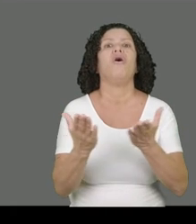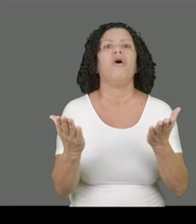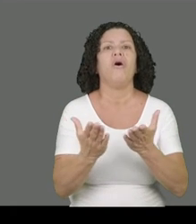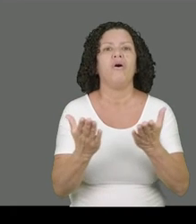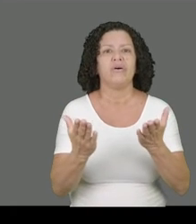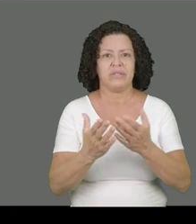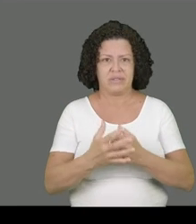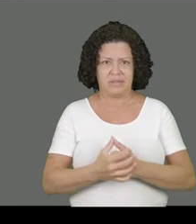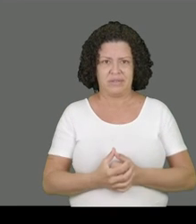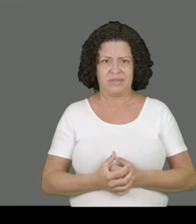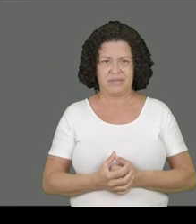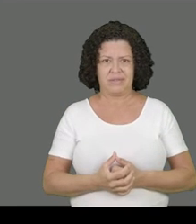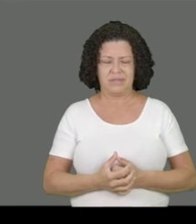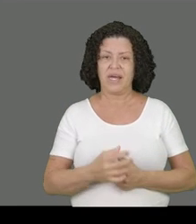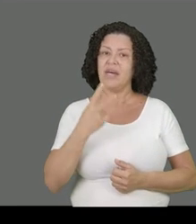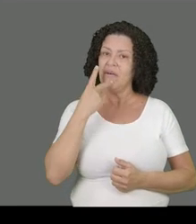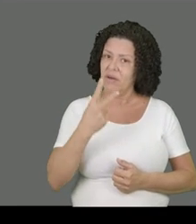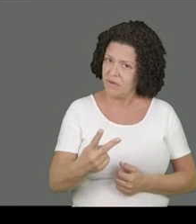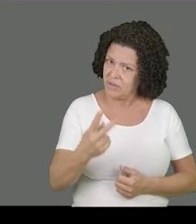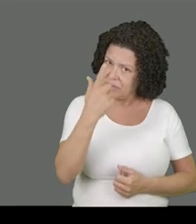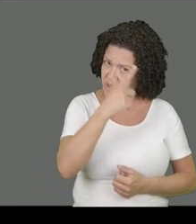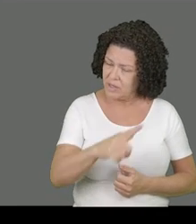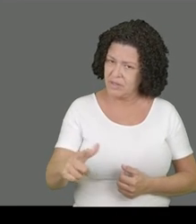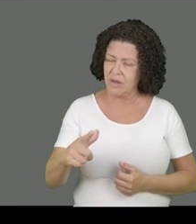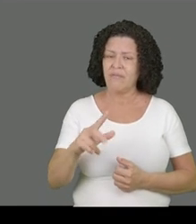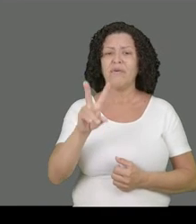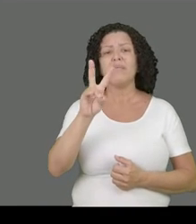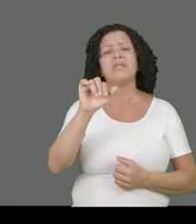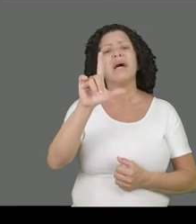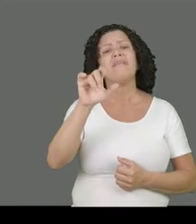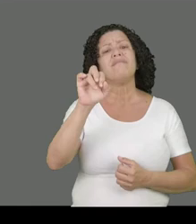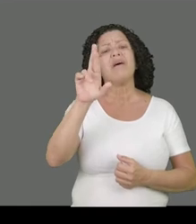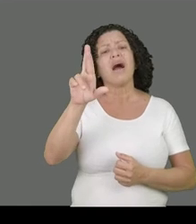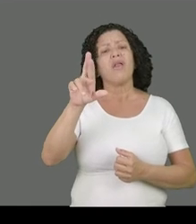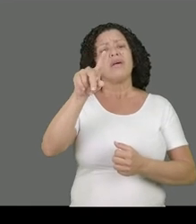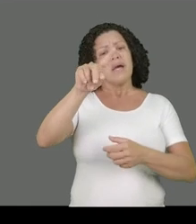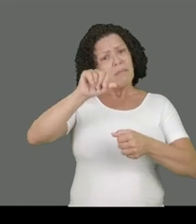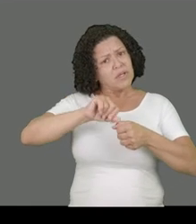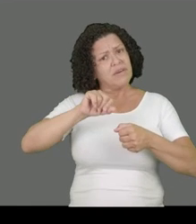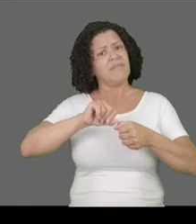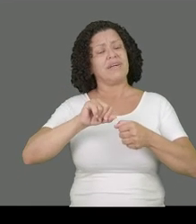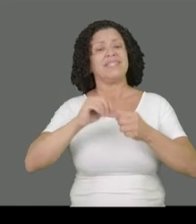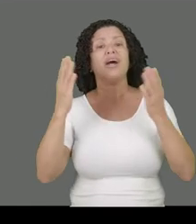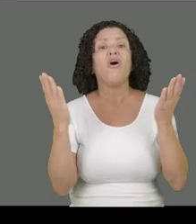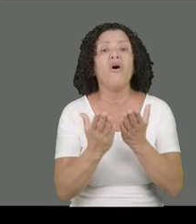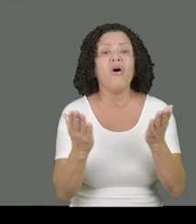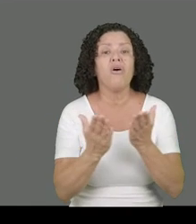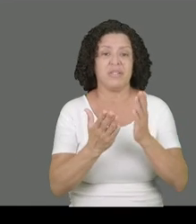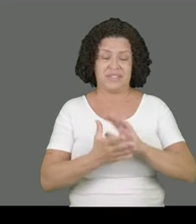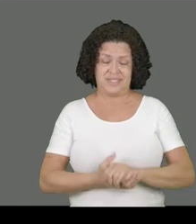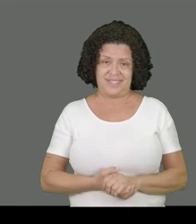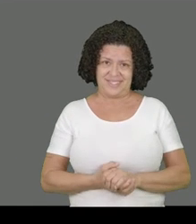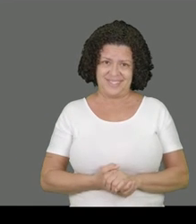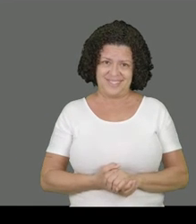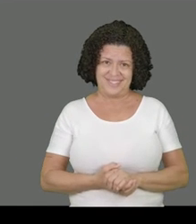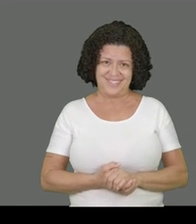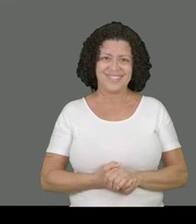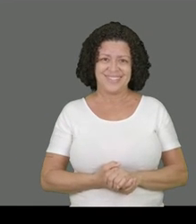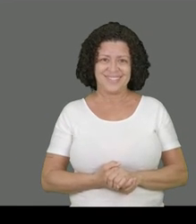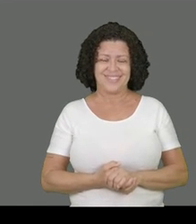horas de hoje. Ele volta a falar: vamos dar valor ao que nós podemos fazer